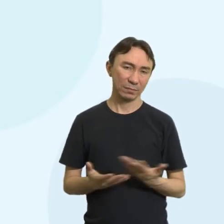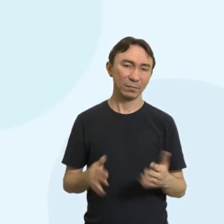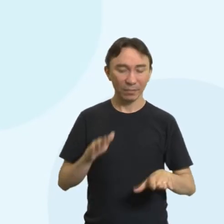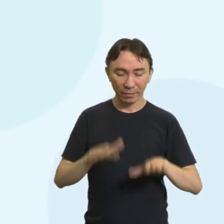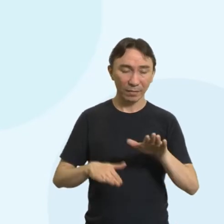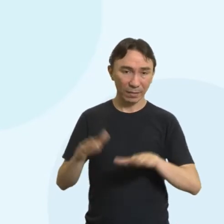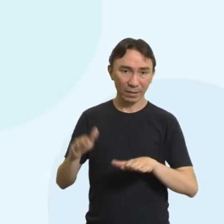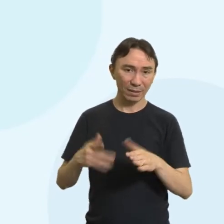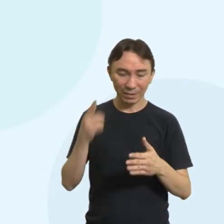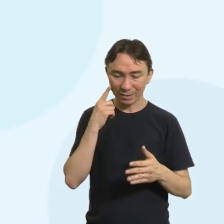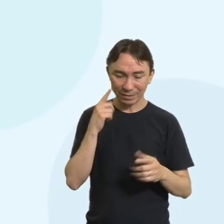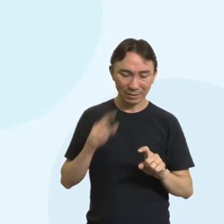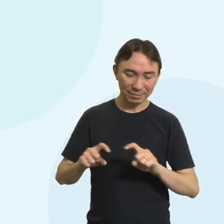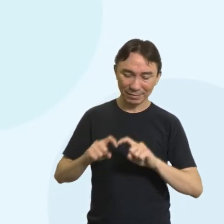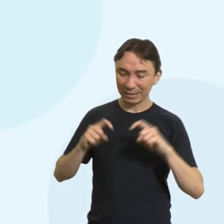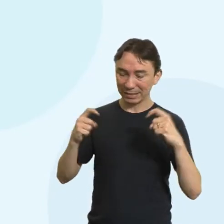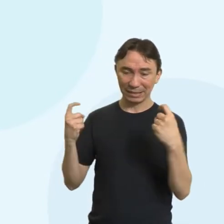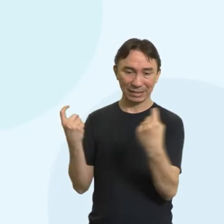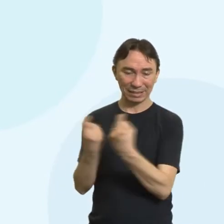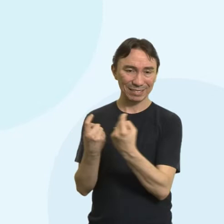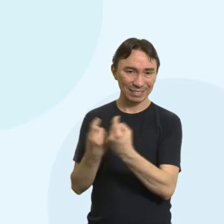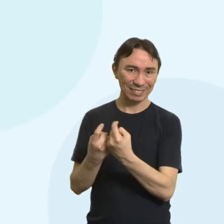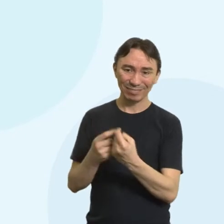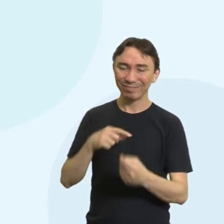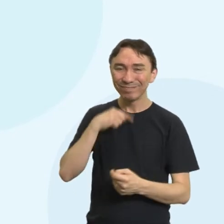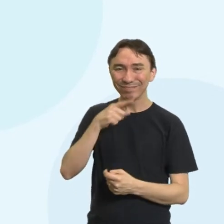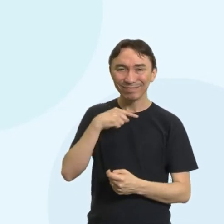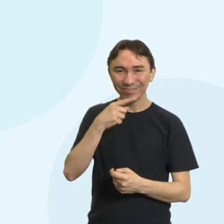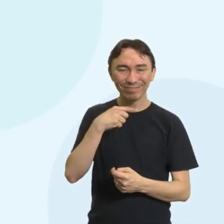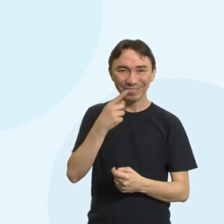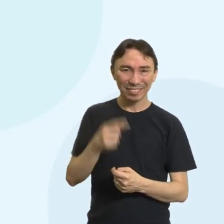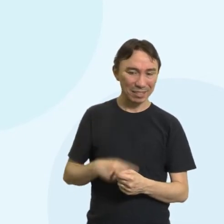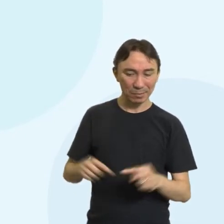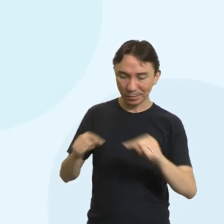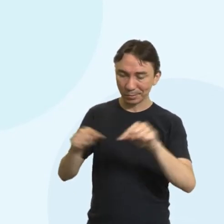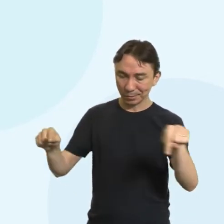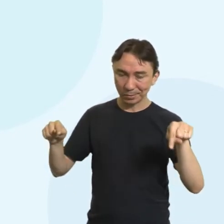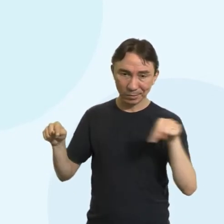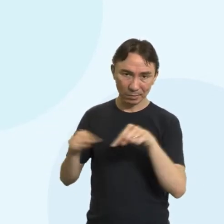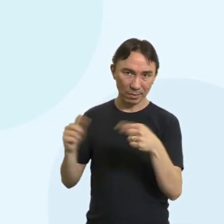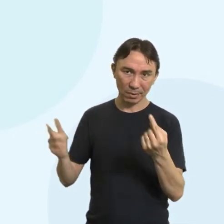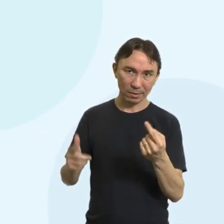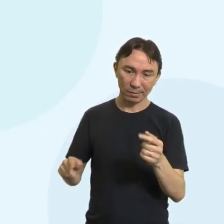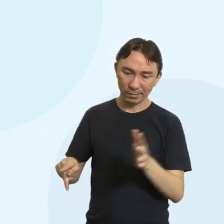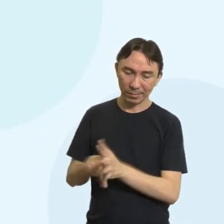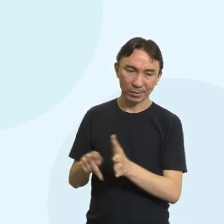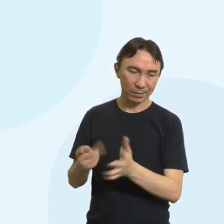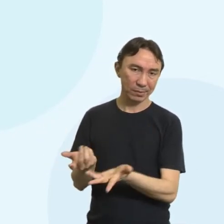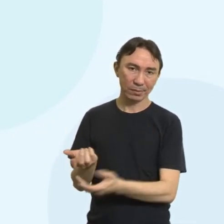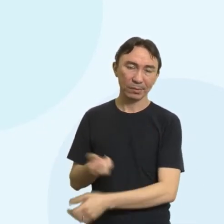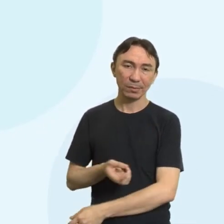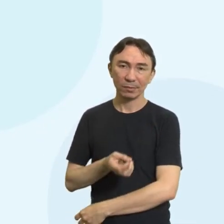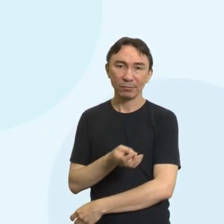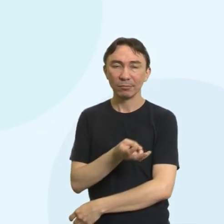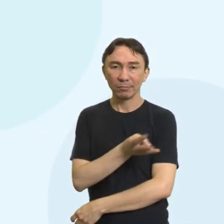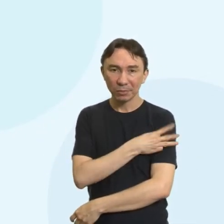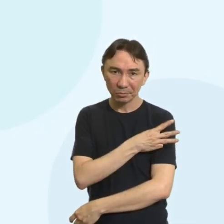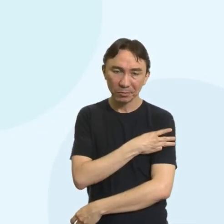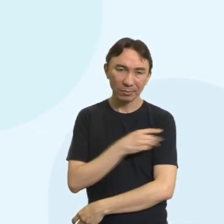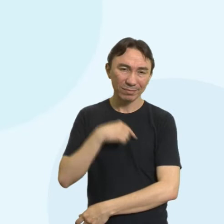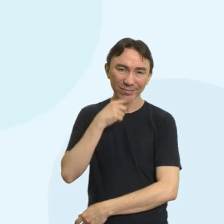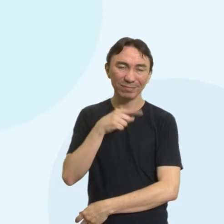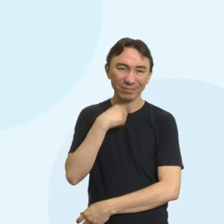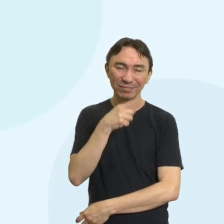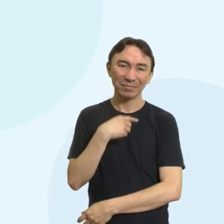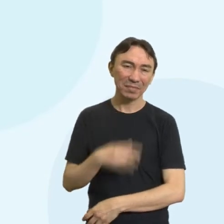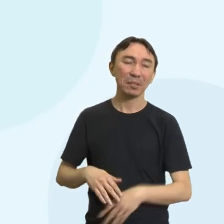não dá pra gente organizar um círculo numa sala de terceiro ano, por exemplo, né? Mas dá pra, enfim,